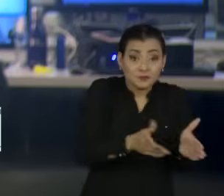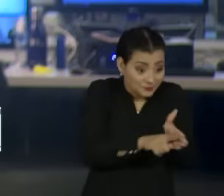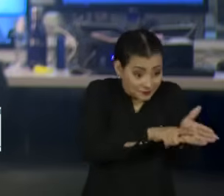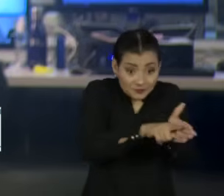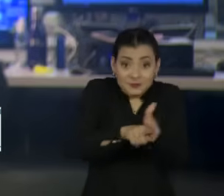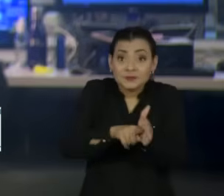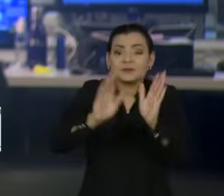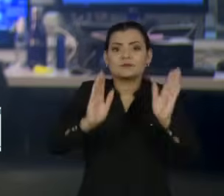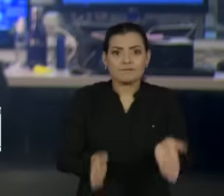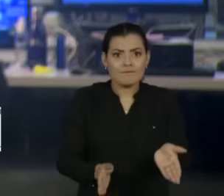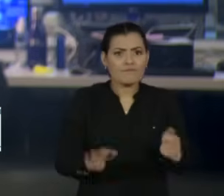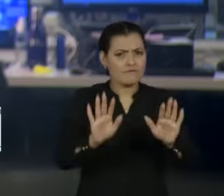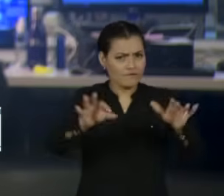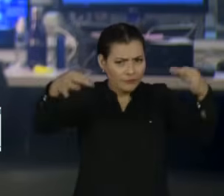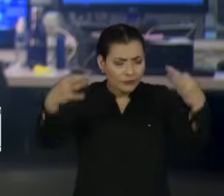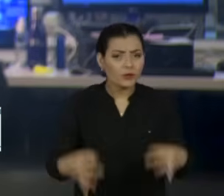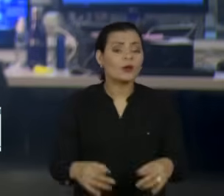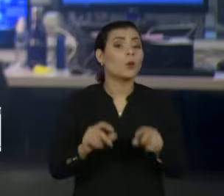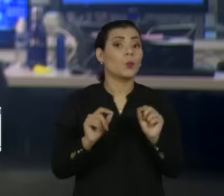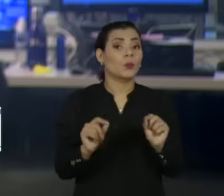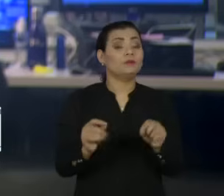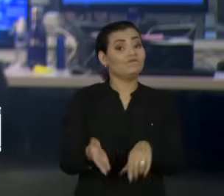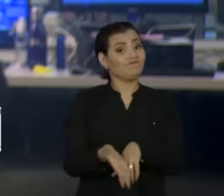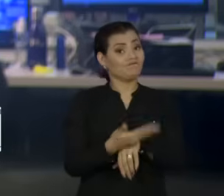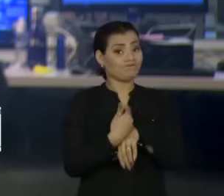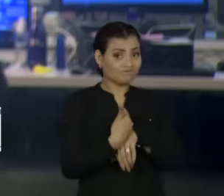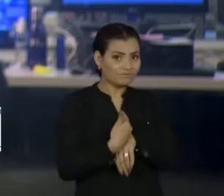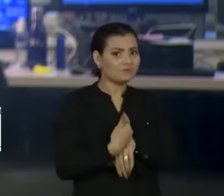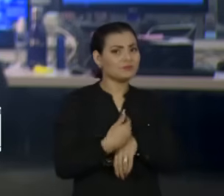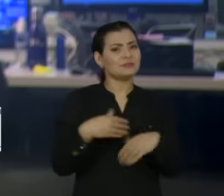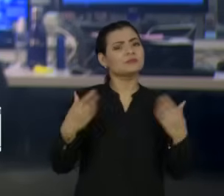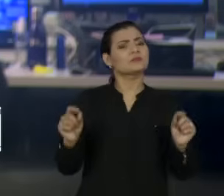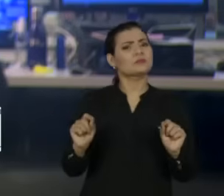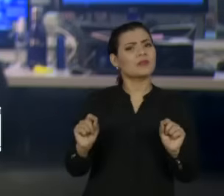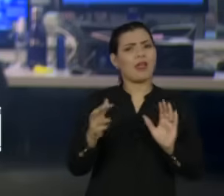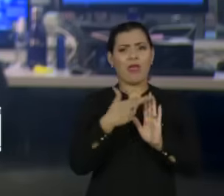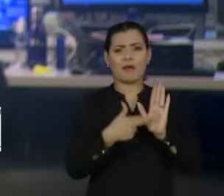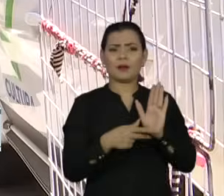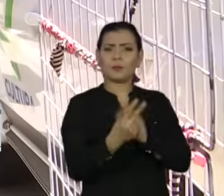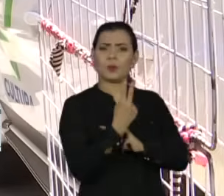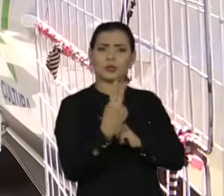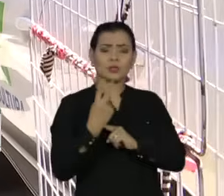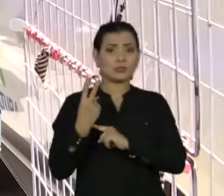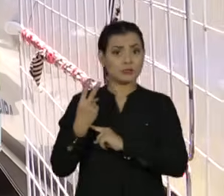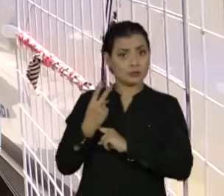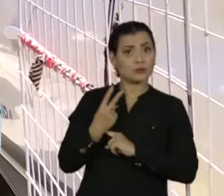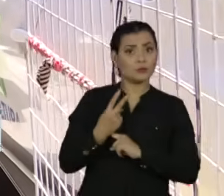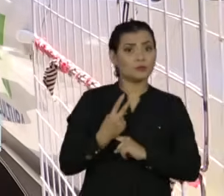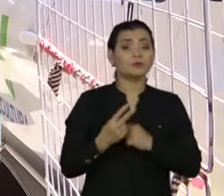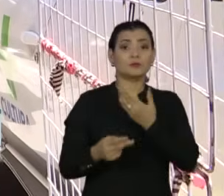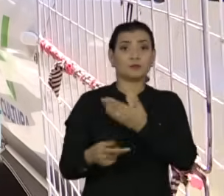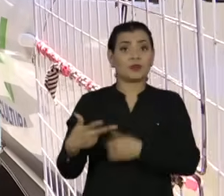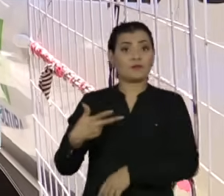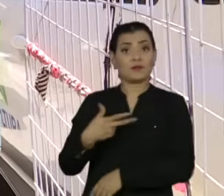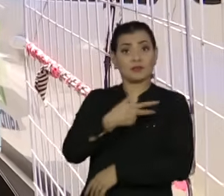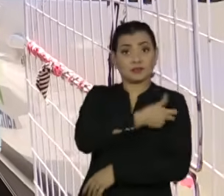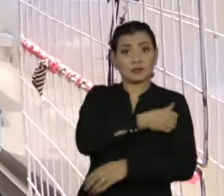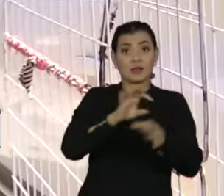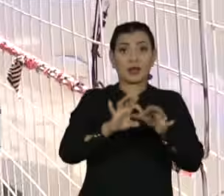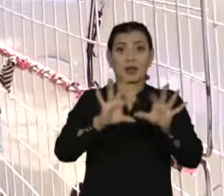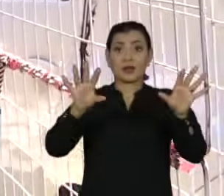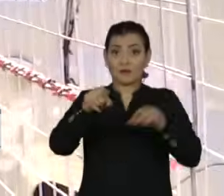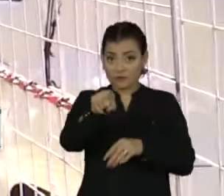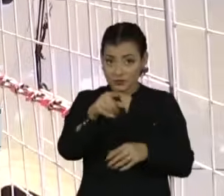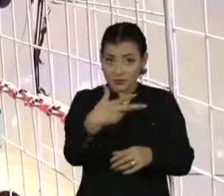o certo mesmo é que ainda é cedo para deixar de lado as medidas de proteção. Quando a vacina da Covid-19 estiver disponível,